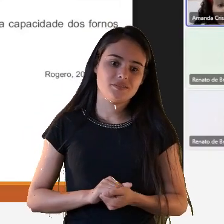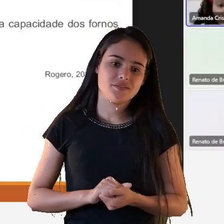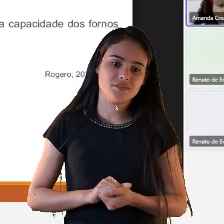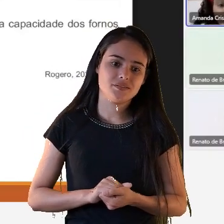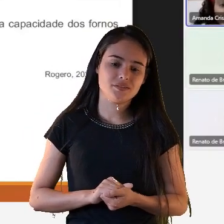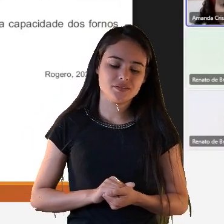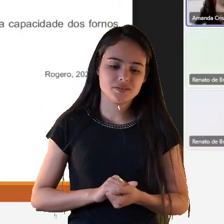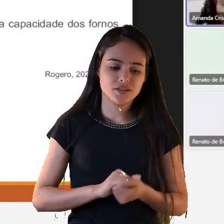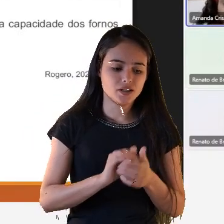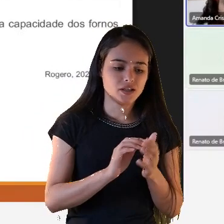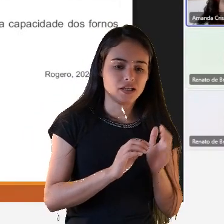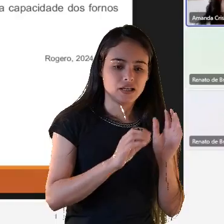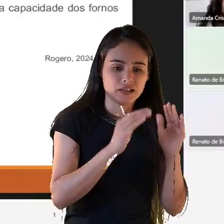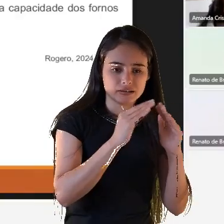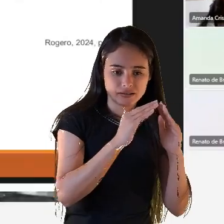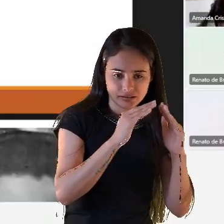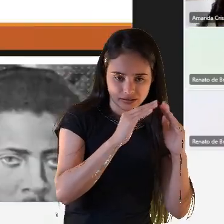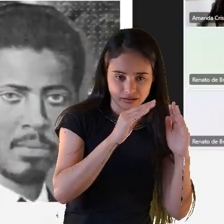Lelo?